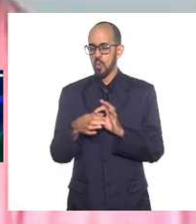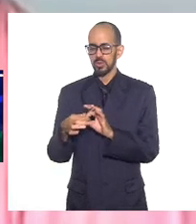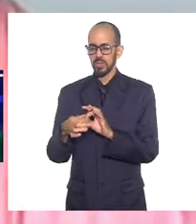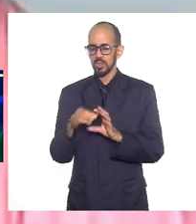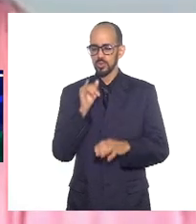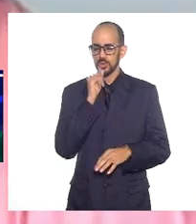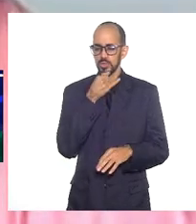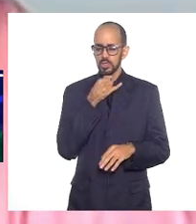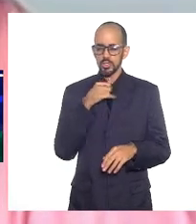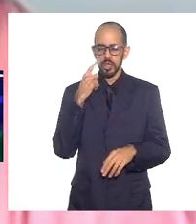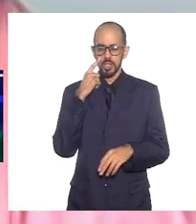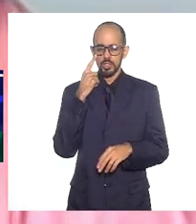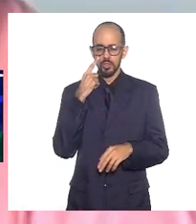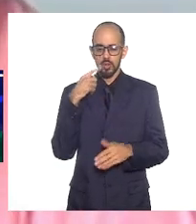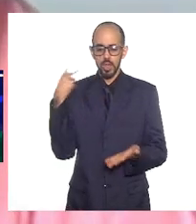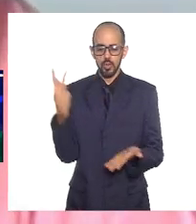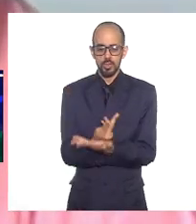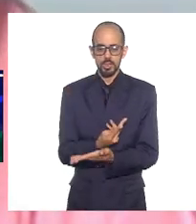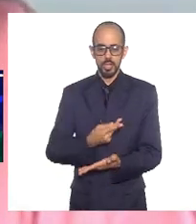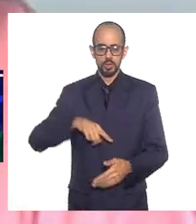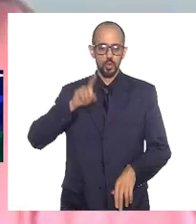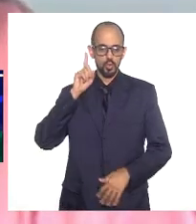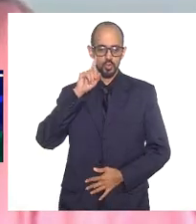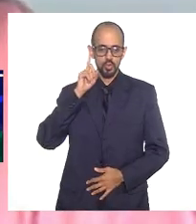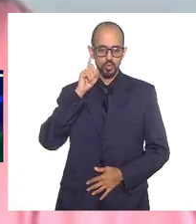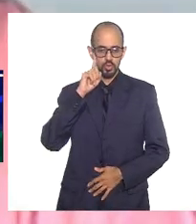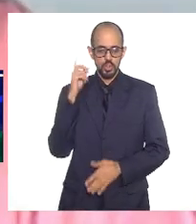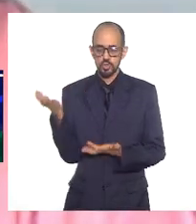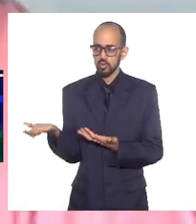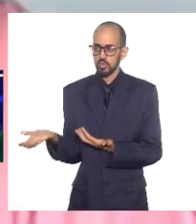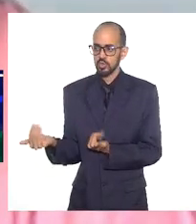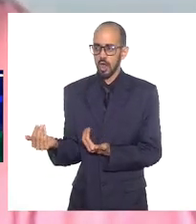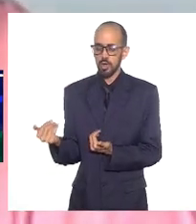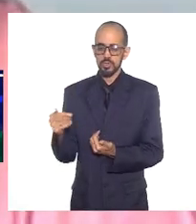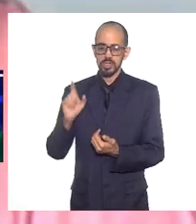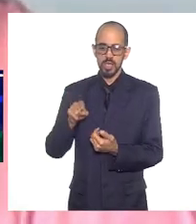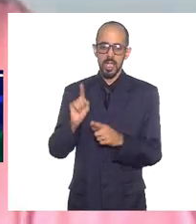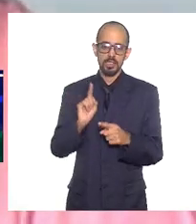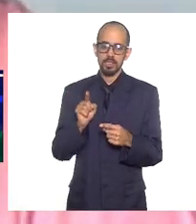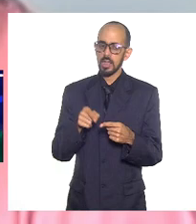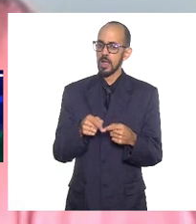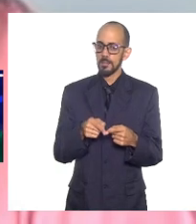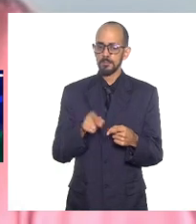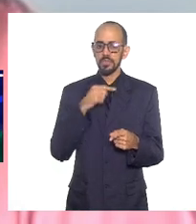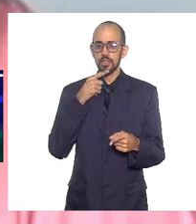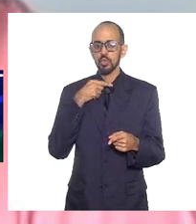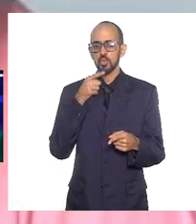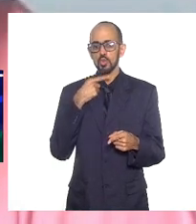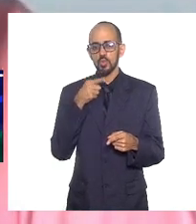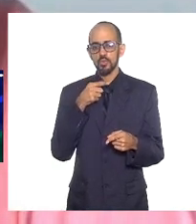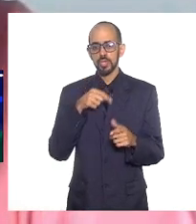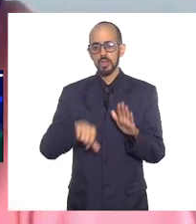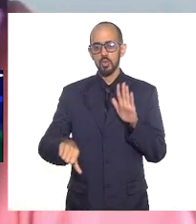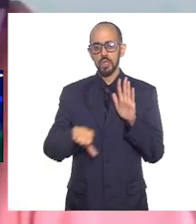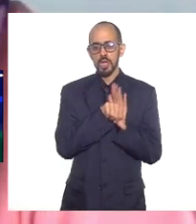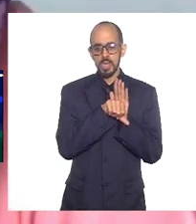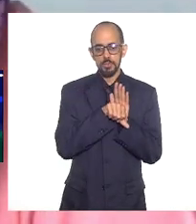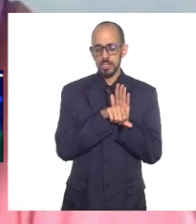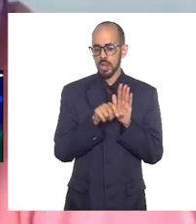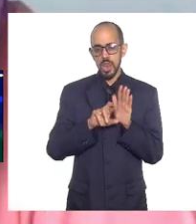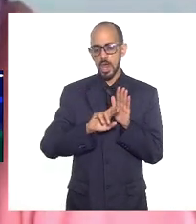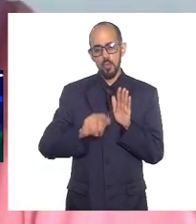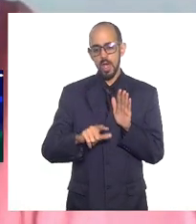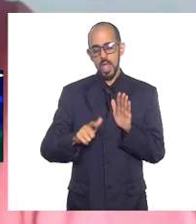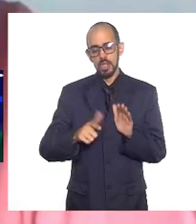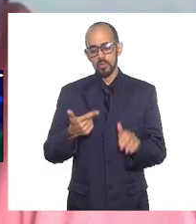se repetir todos os dias, onde a nossa juventude é sempre alvo, né, da dúvida, da criminalização e não da oportunização.